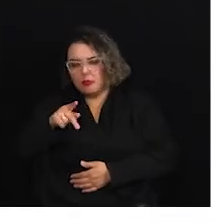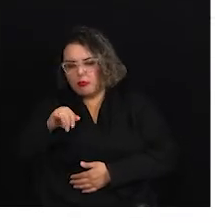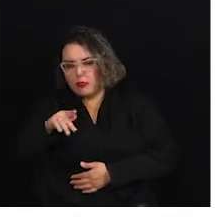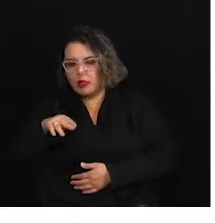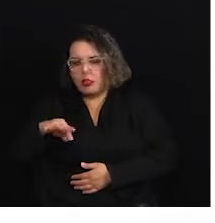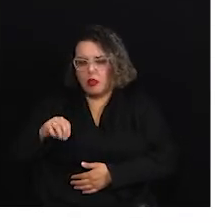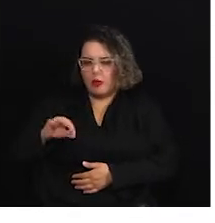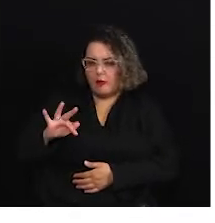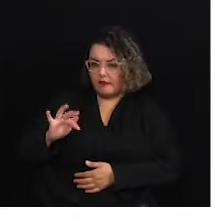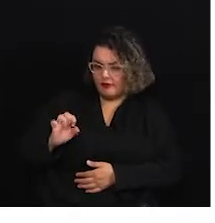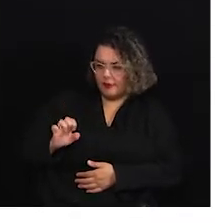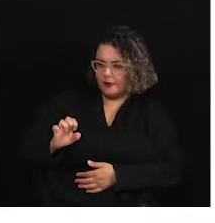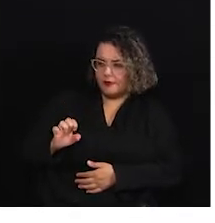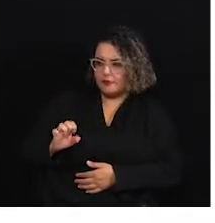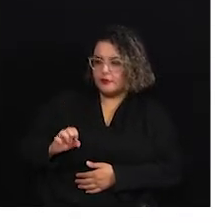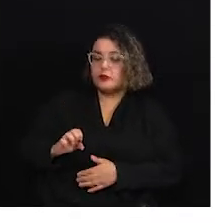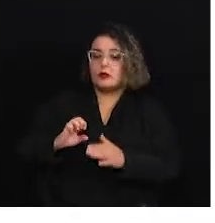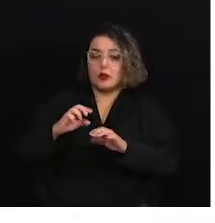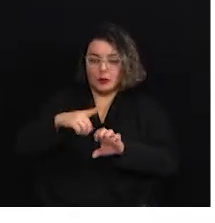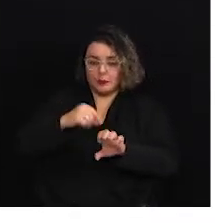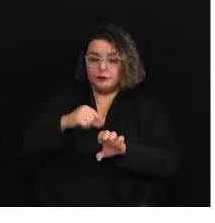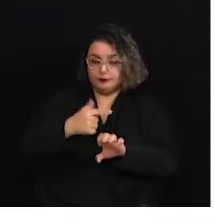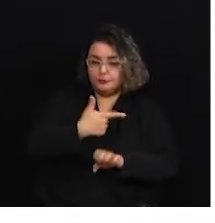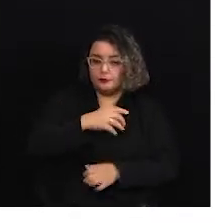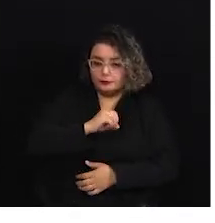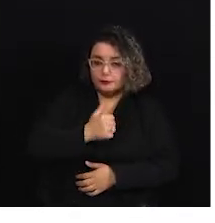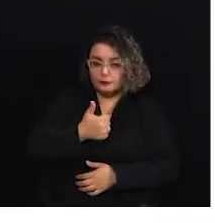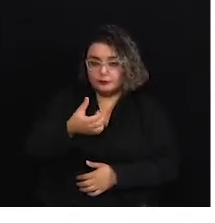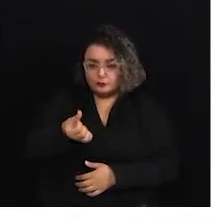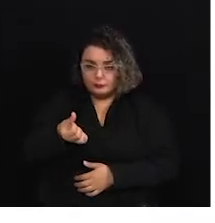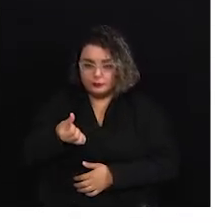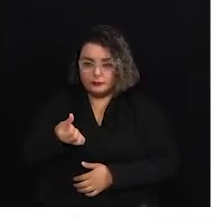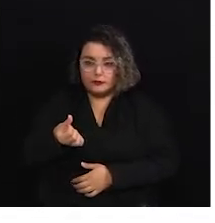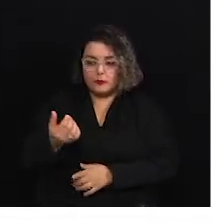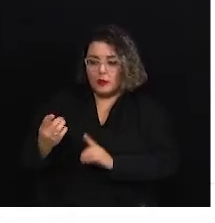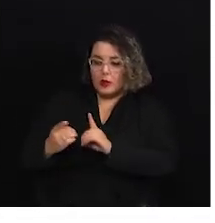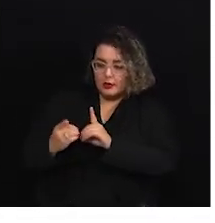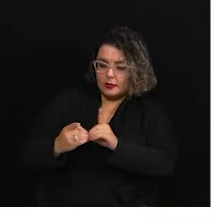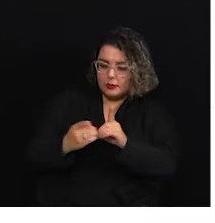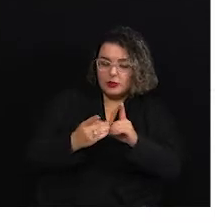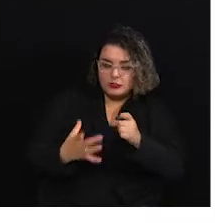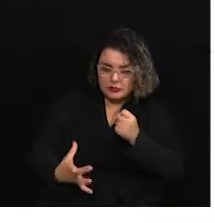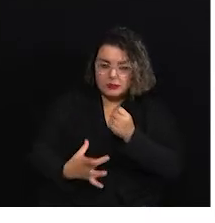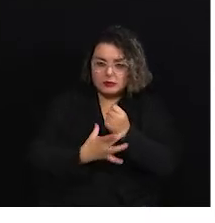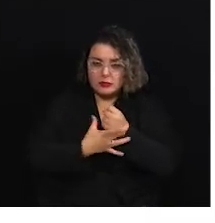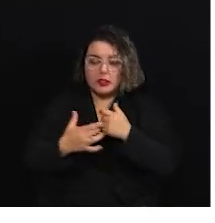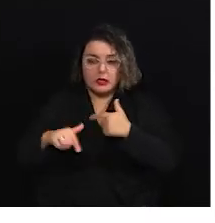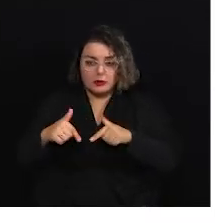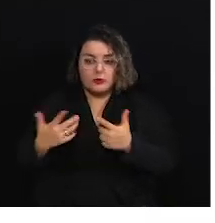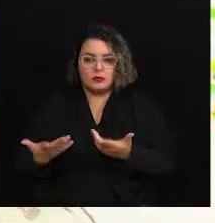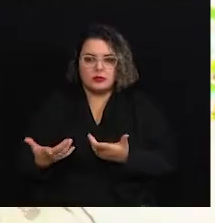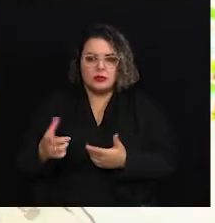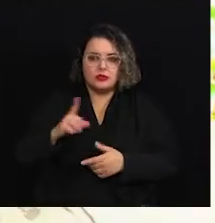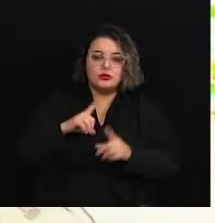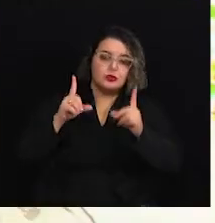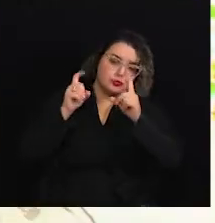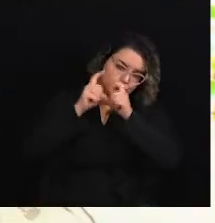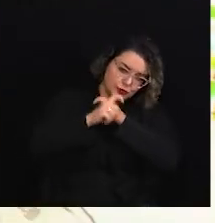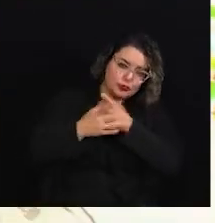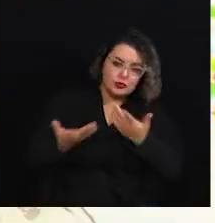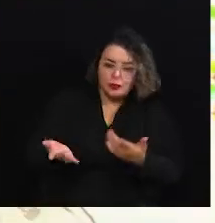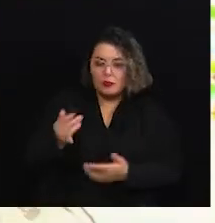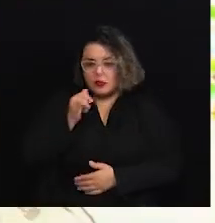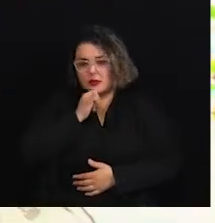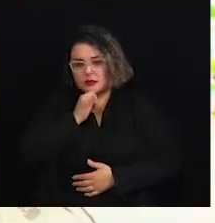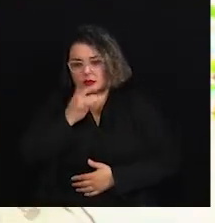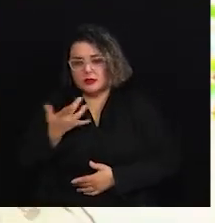na verdade, eu já empreendo desde 2006 num trabalho consultivo, era uma consultoria de segurança do trabalho, e a gente tinha uma dificuldade